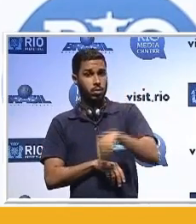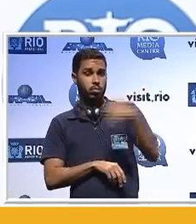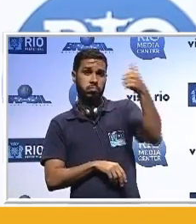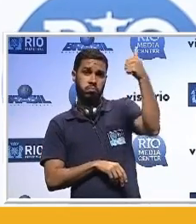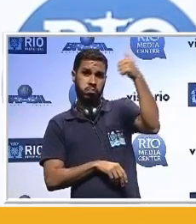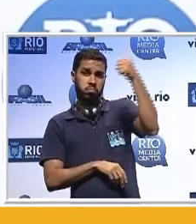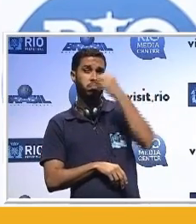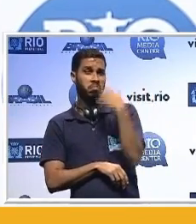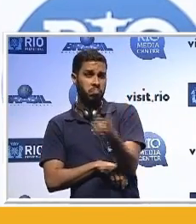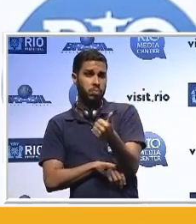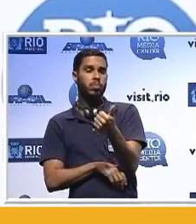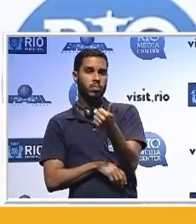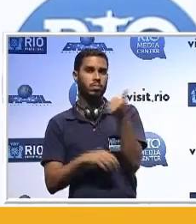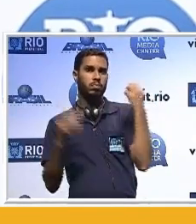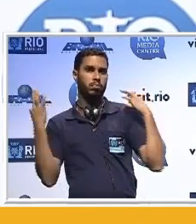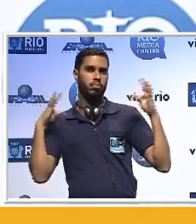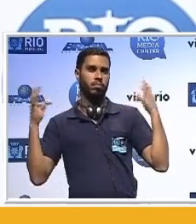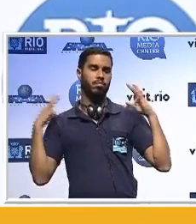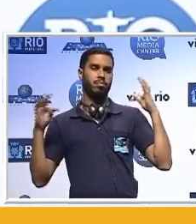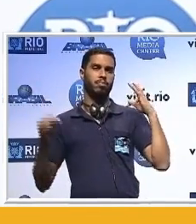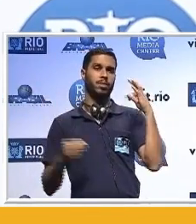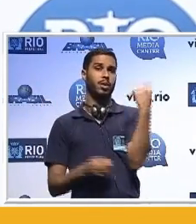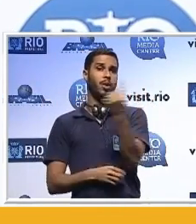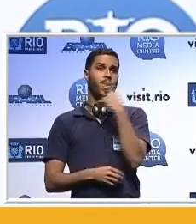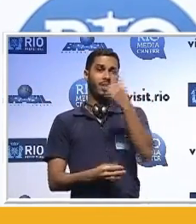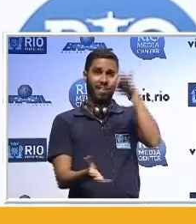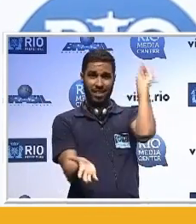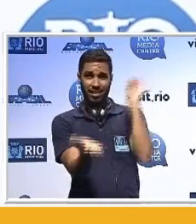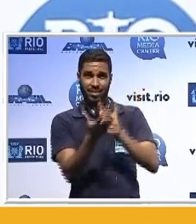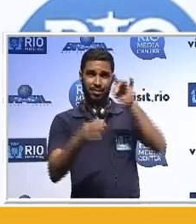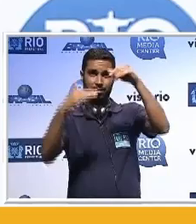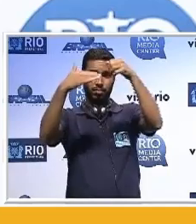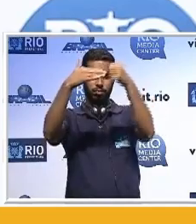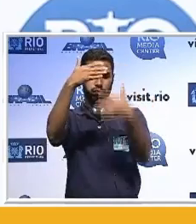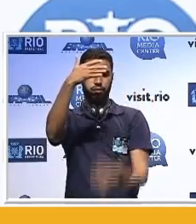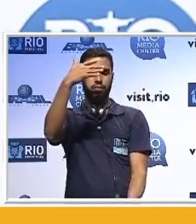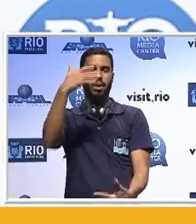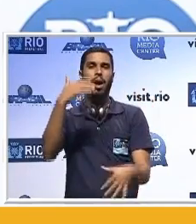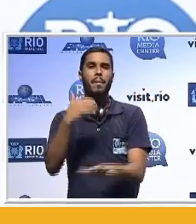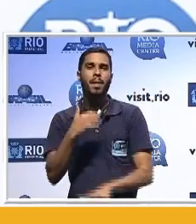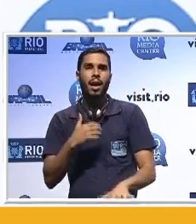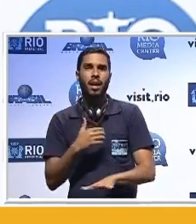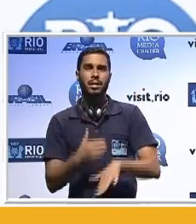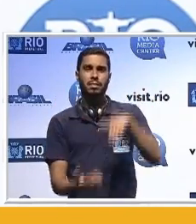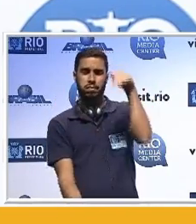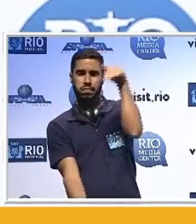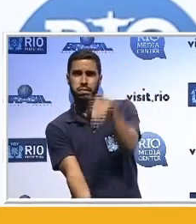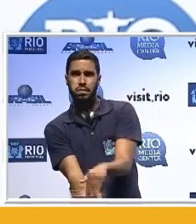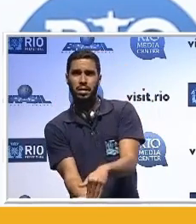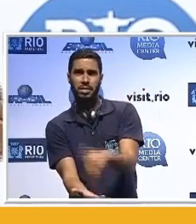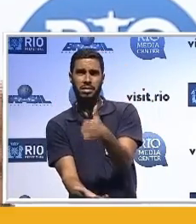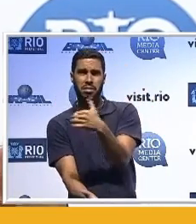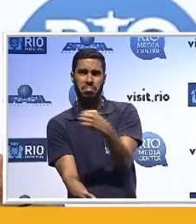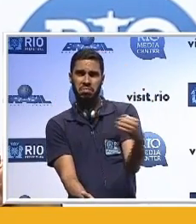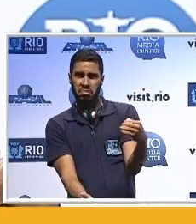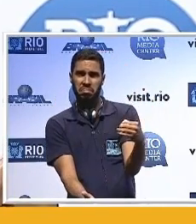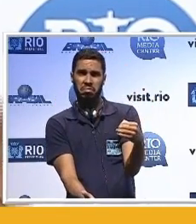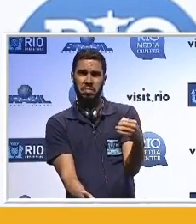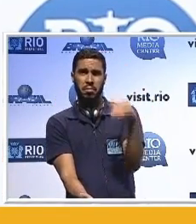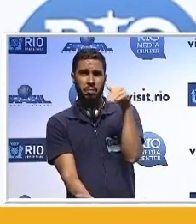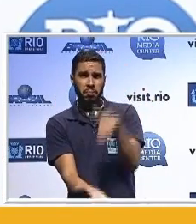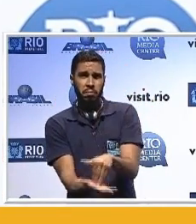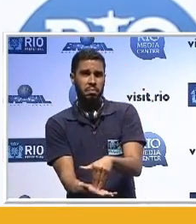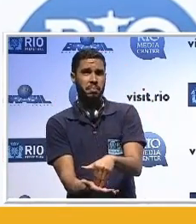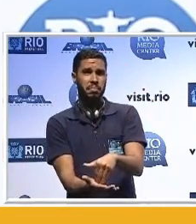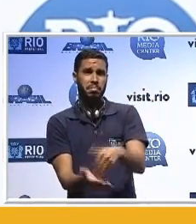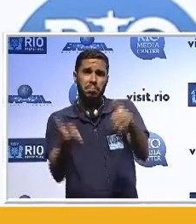turístico, nós ainda somos o 137º pior ambiente para desenvolver um negócio em turismo. Por